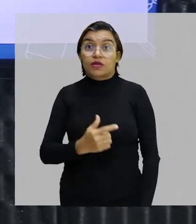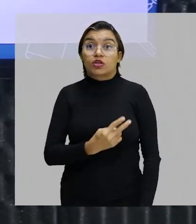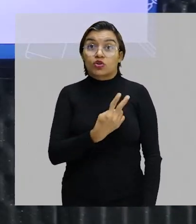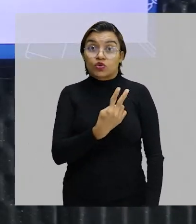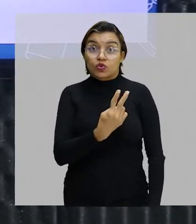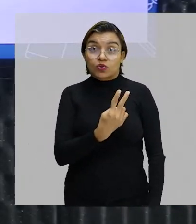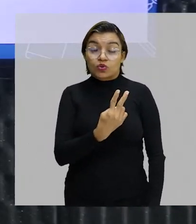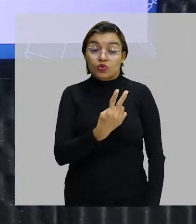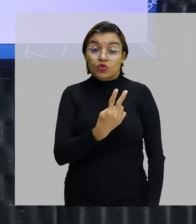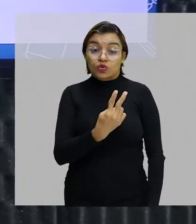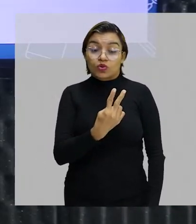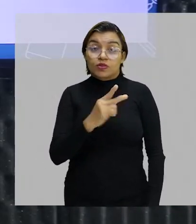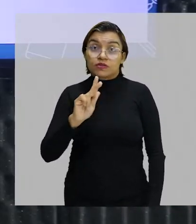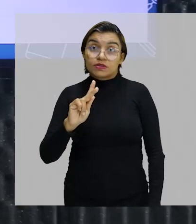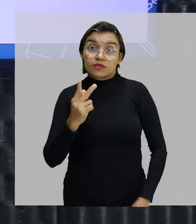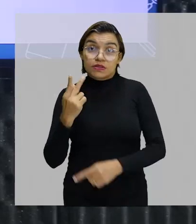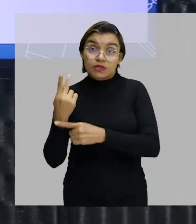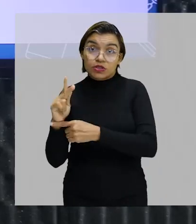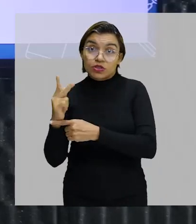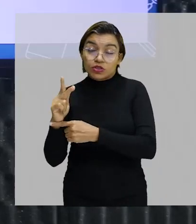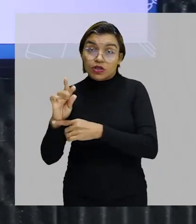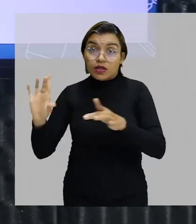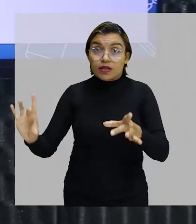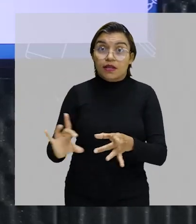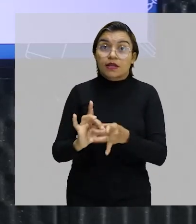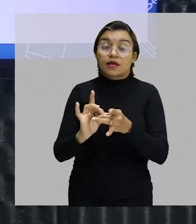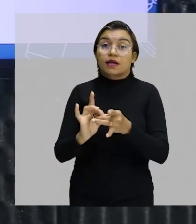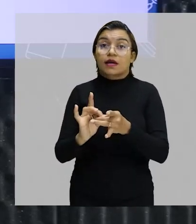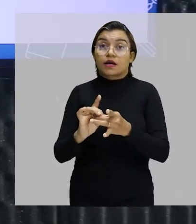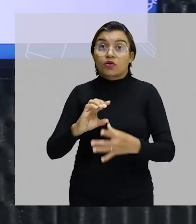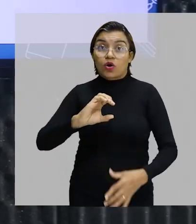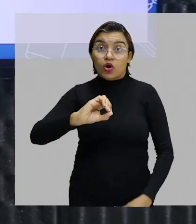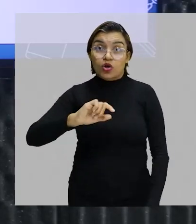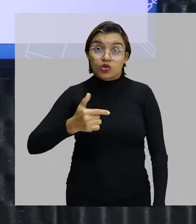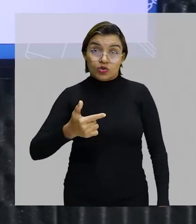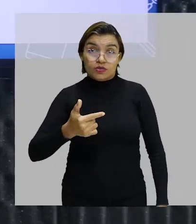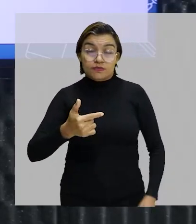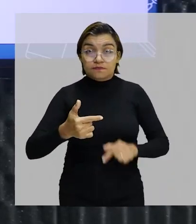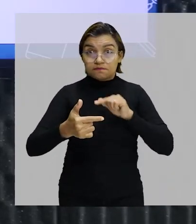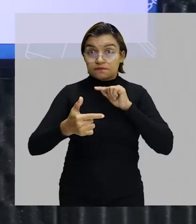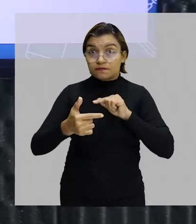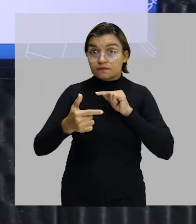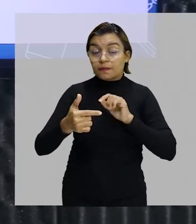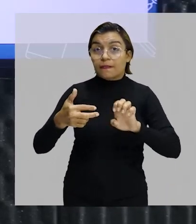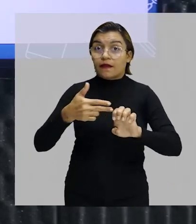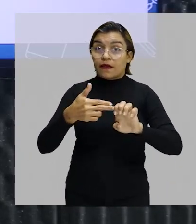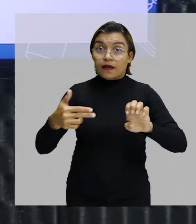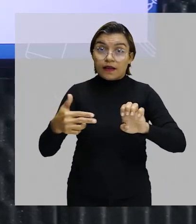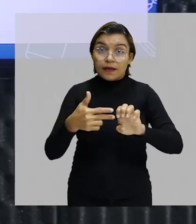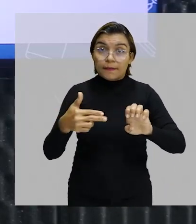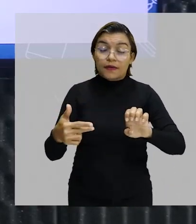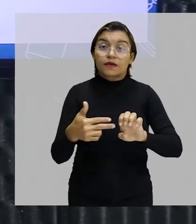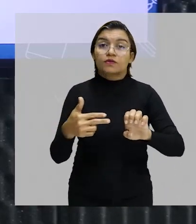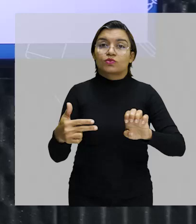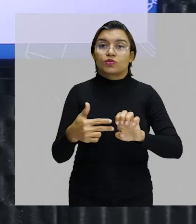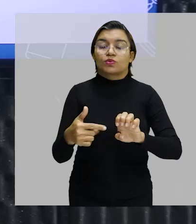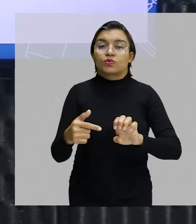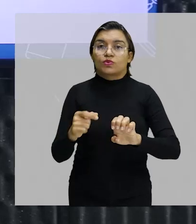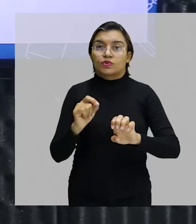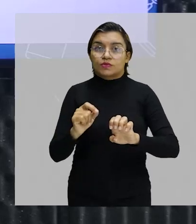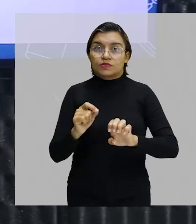hidrogênios ligados ao átomo de oxigênio. Turminha, o oxigênio é um elemento altamente